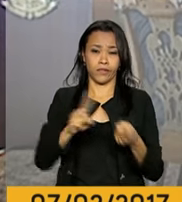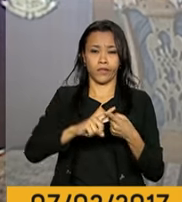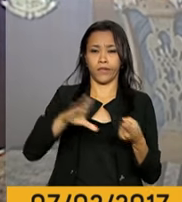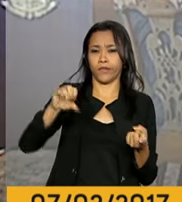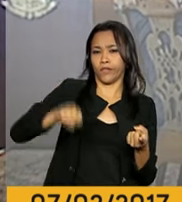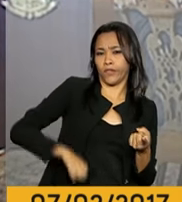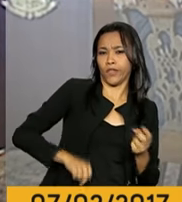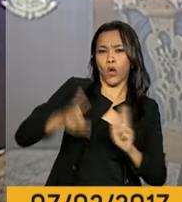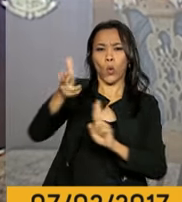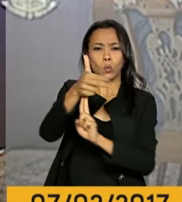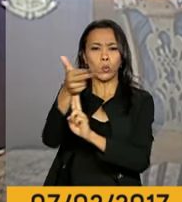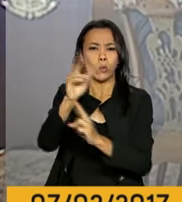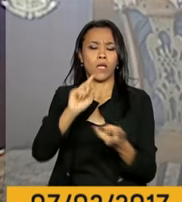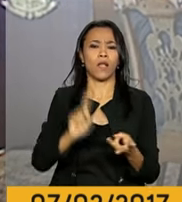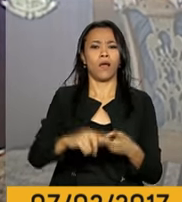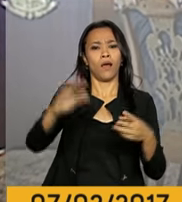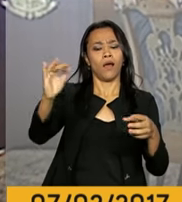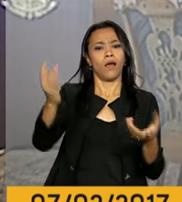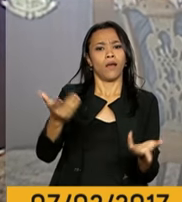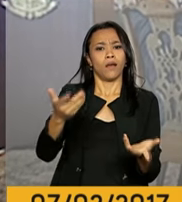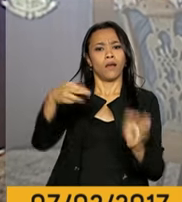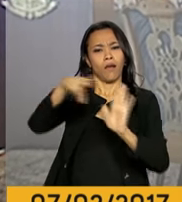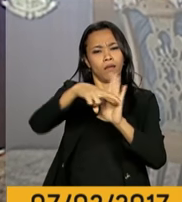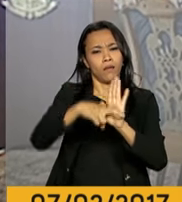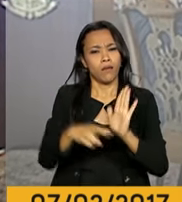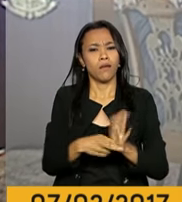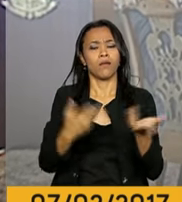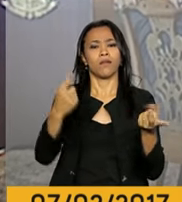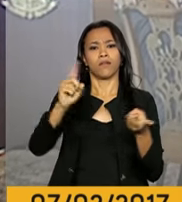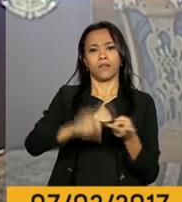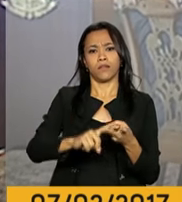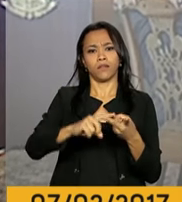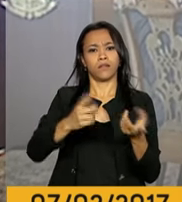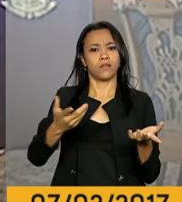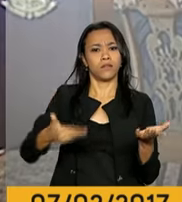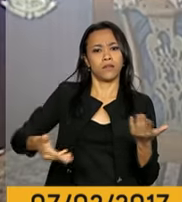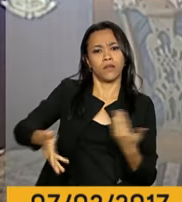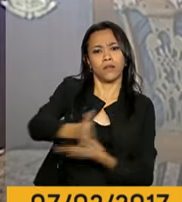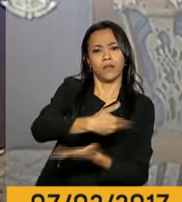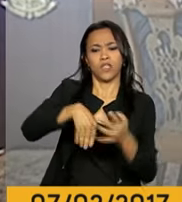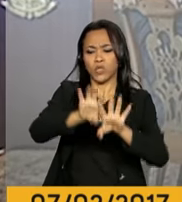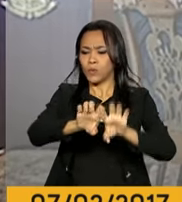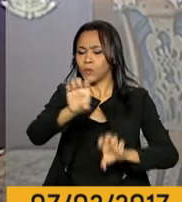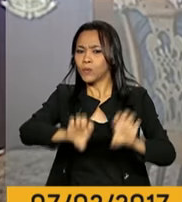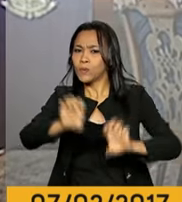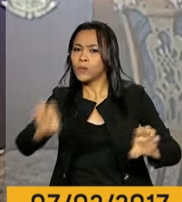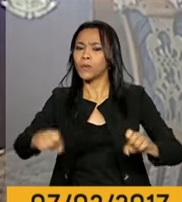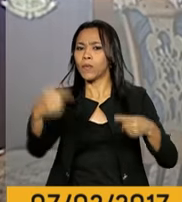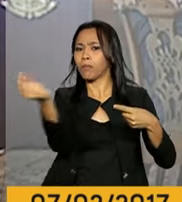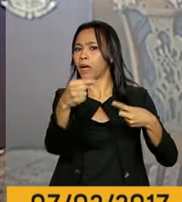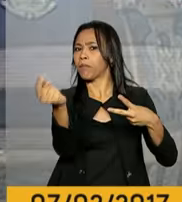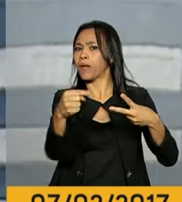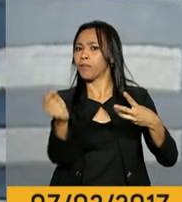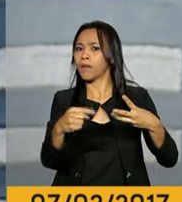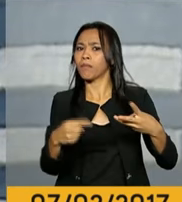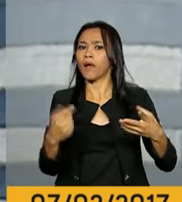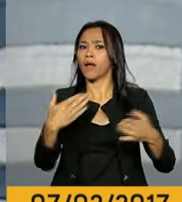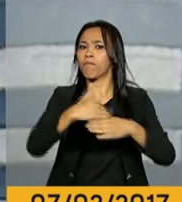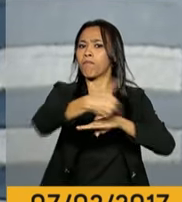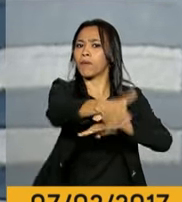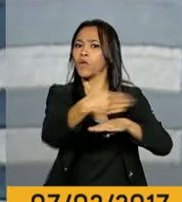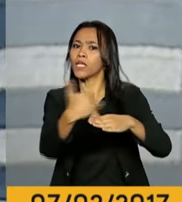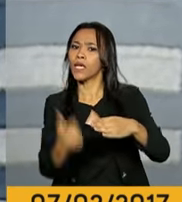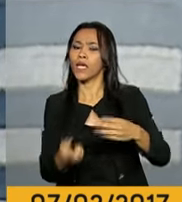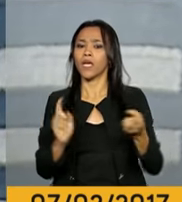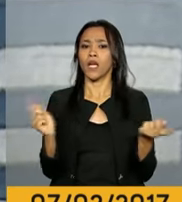técnica ferramentas de padrões de integração infura de manejo de fronteiras